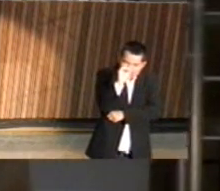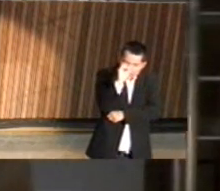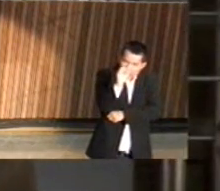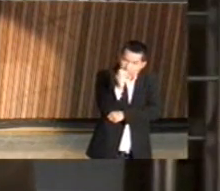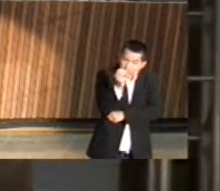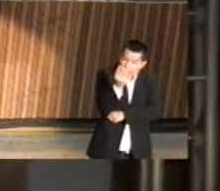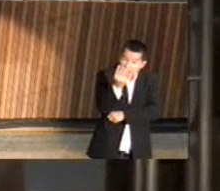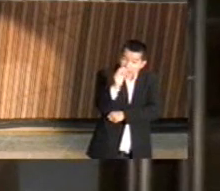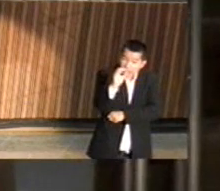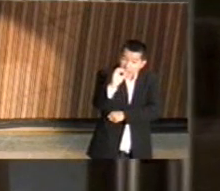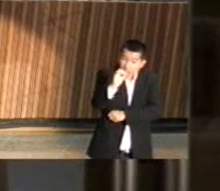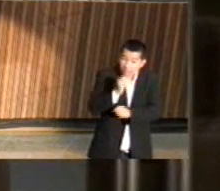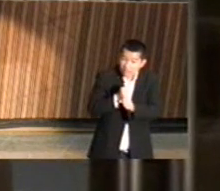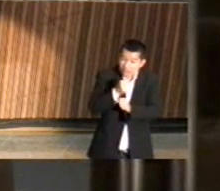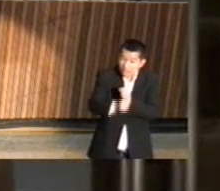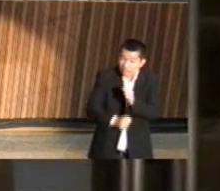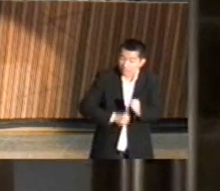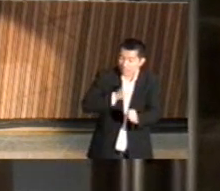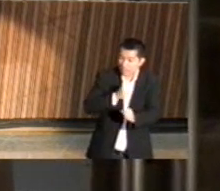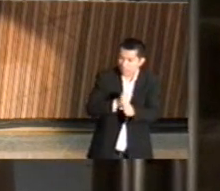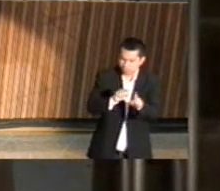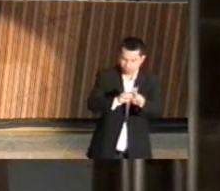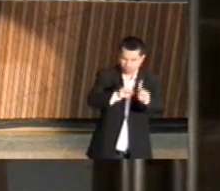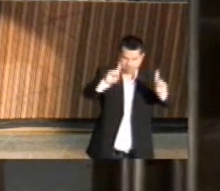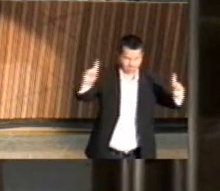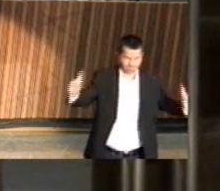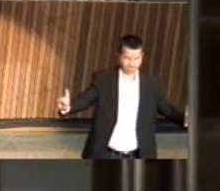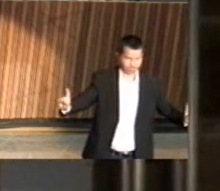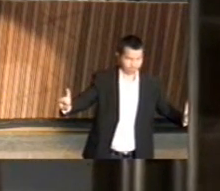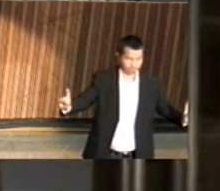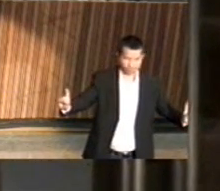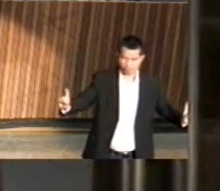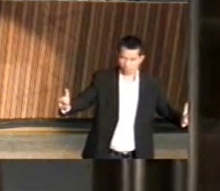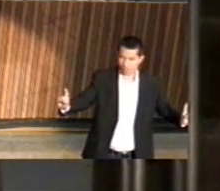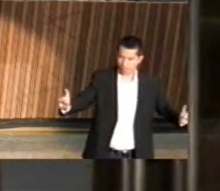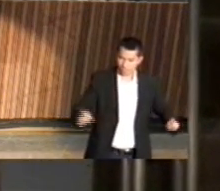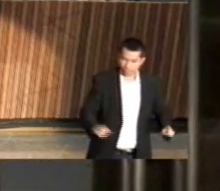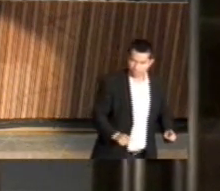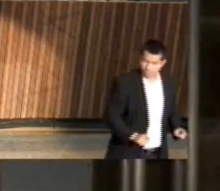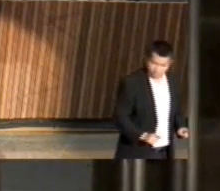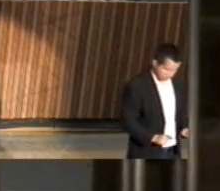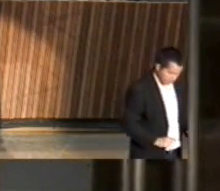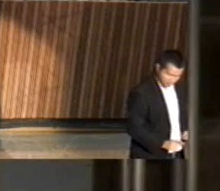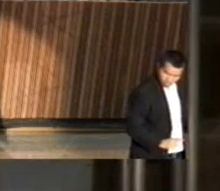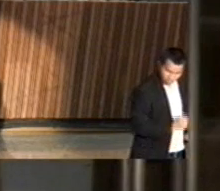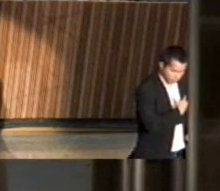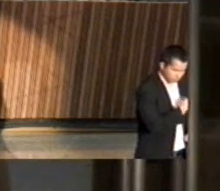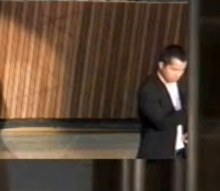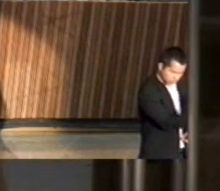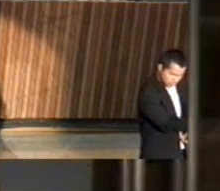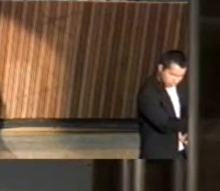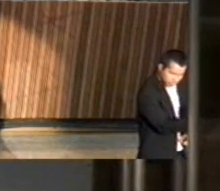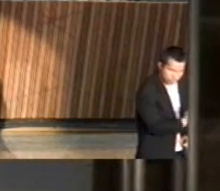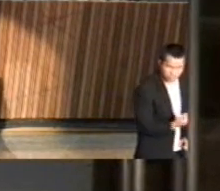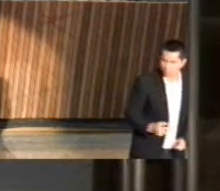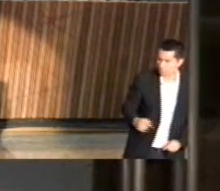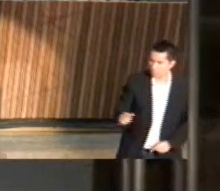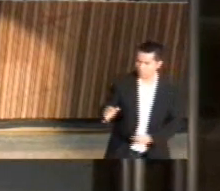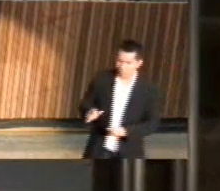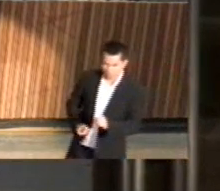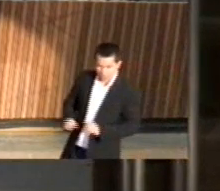será que as pessoas valem mais do que as coisas mesmo? Será que elas valem mais do que os seus